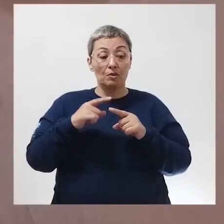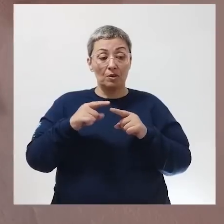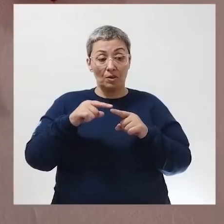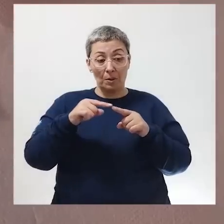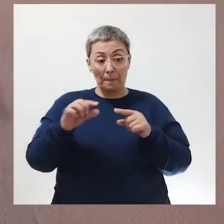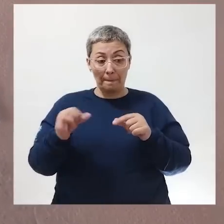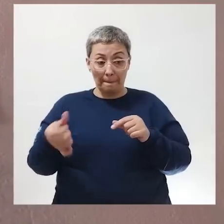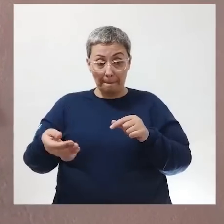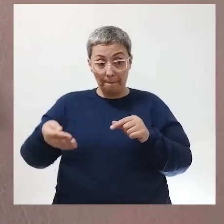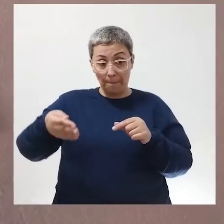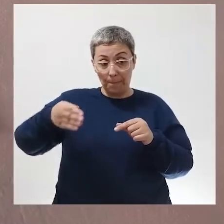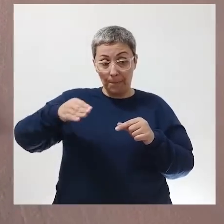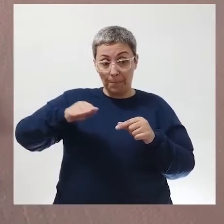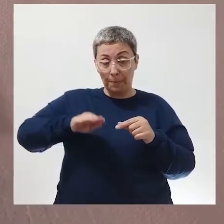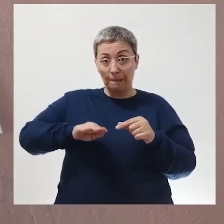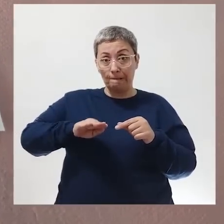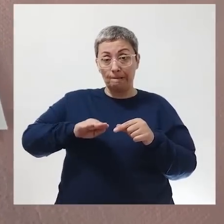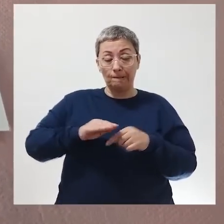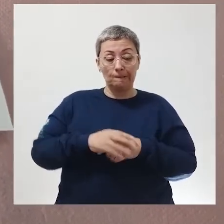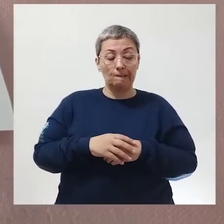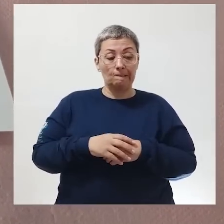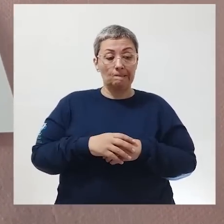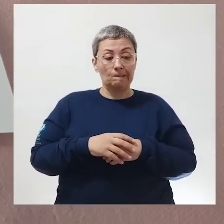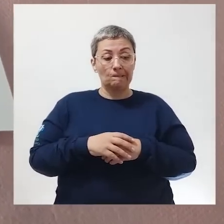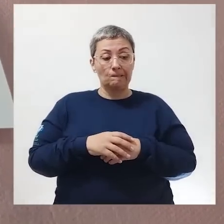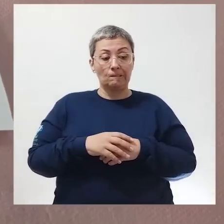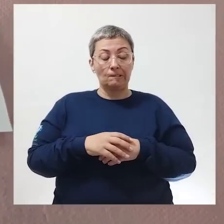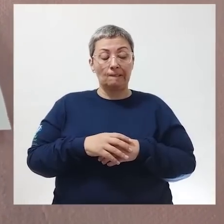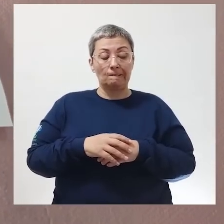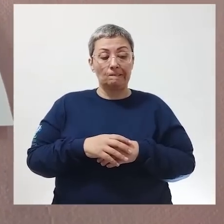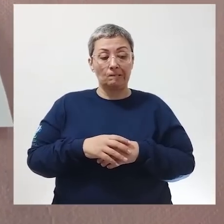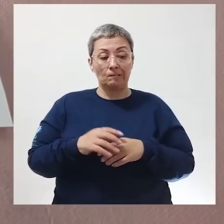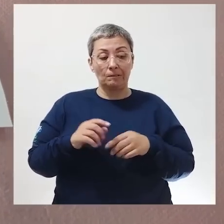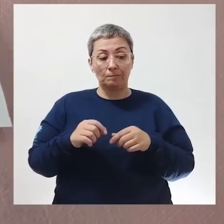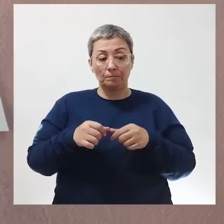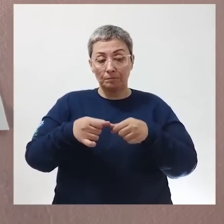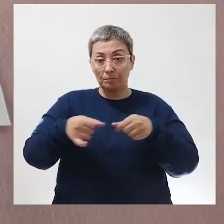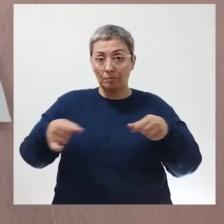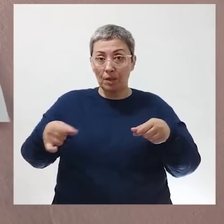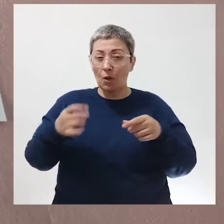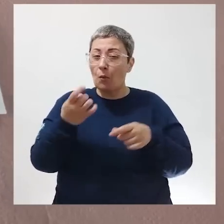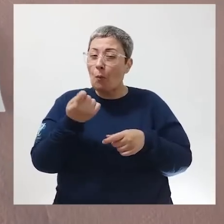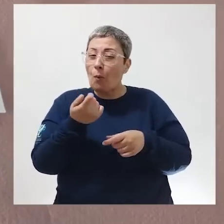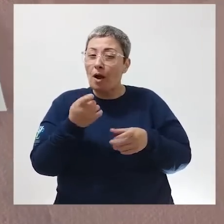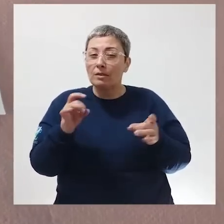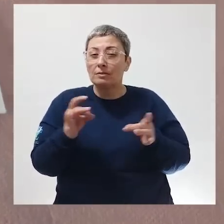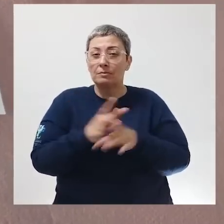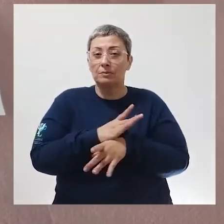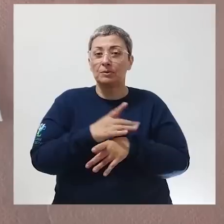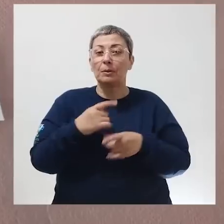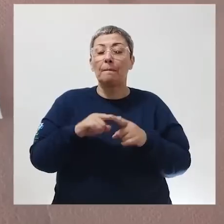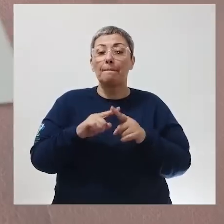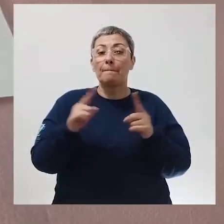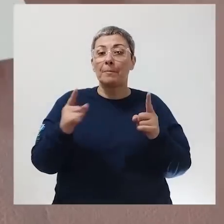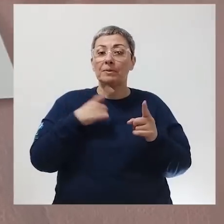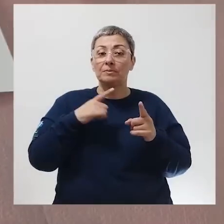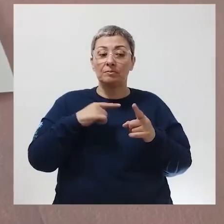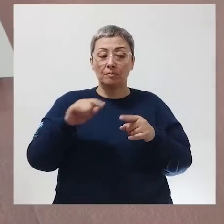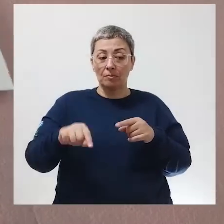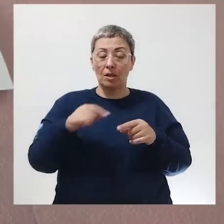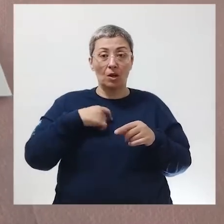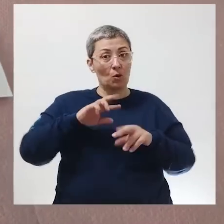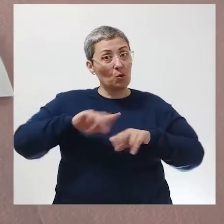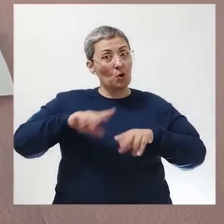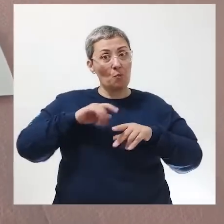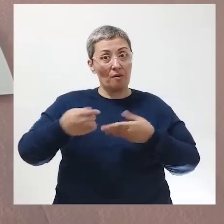aqui uma marquinha aqui, olha, dobrar aqui. A nossa casinha já está quase pronta. Mas essa